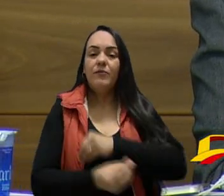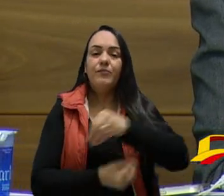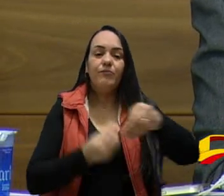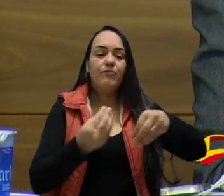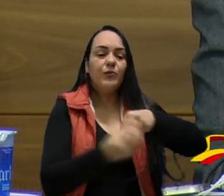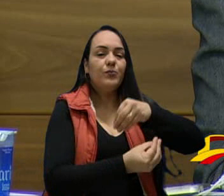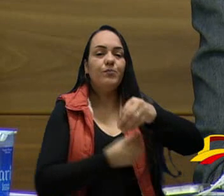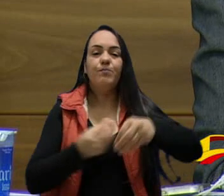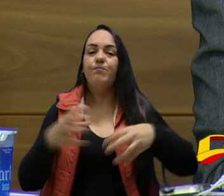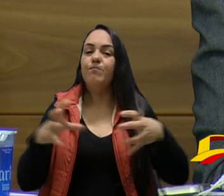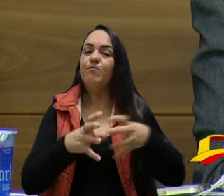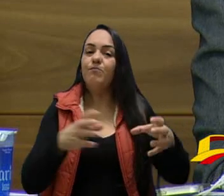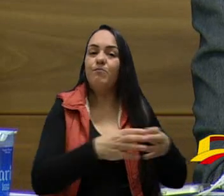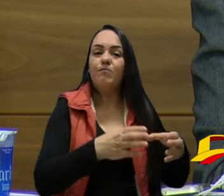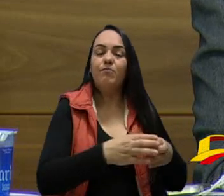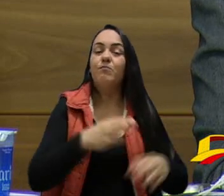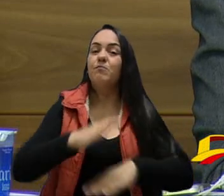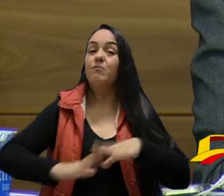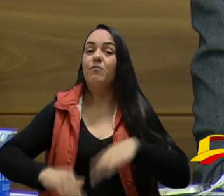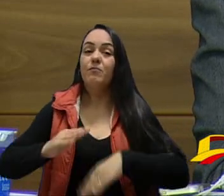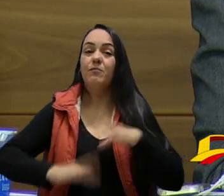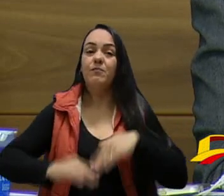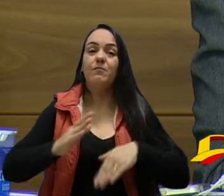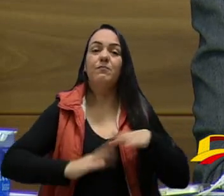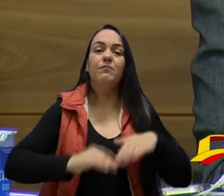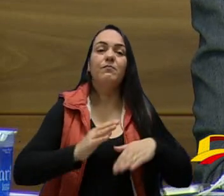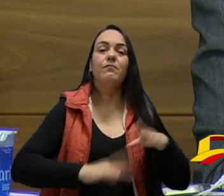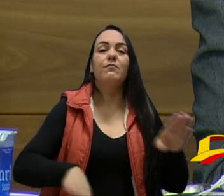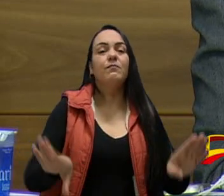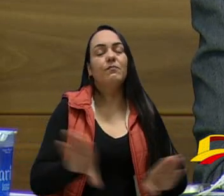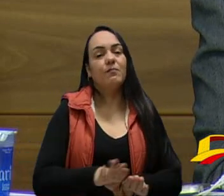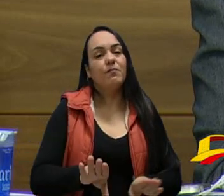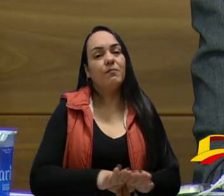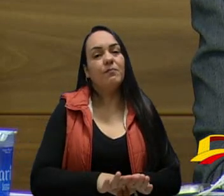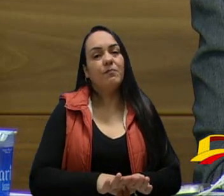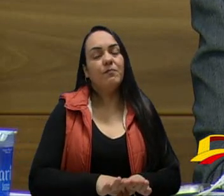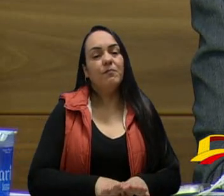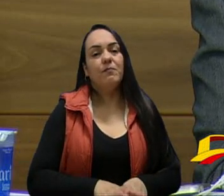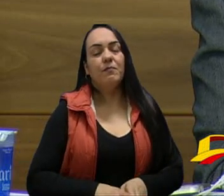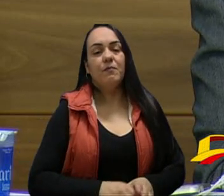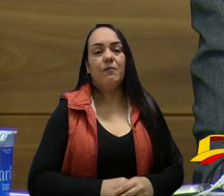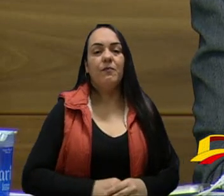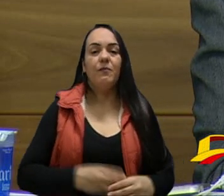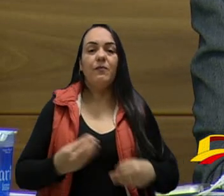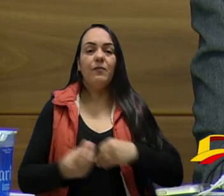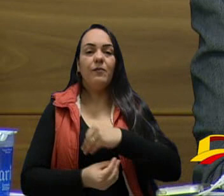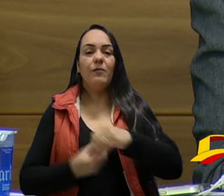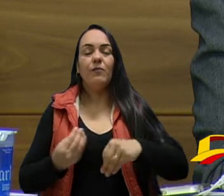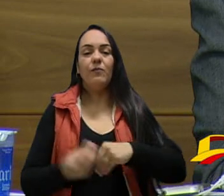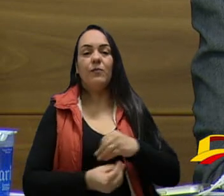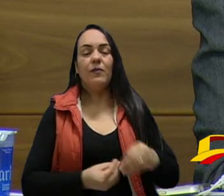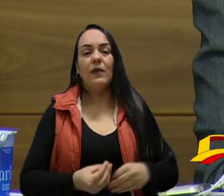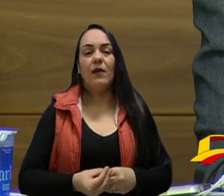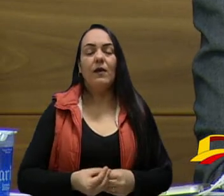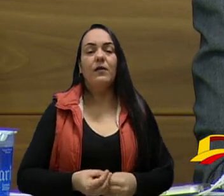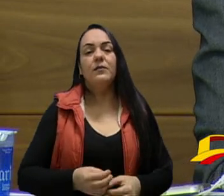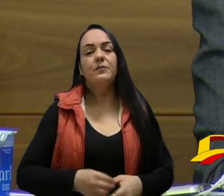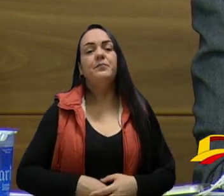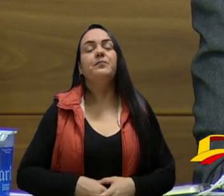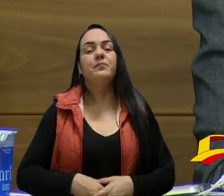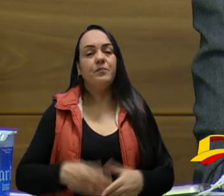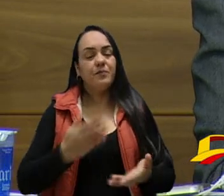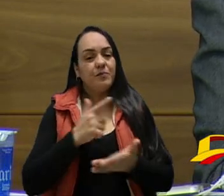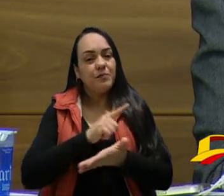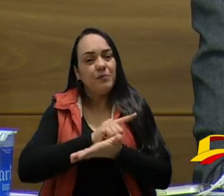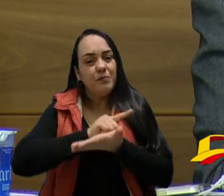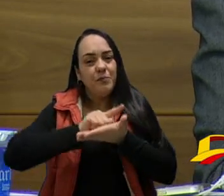toda a equipe de profissionais envolve é a parte de desinfecção